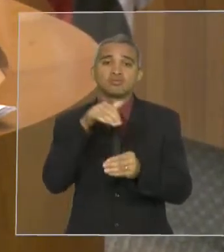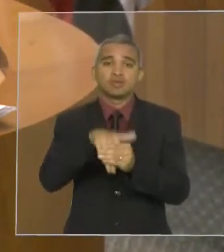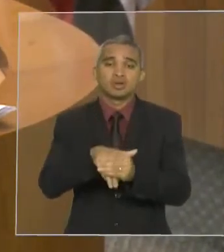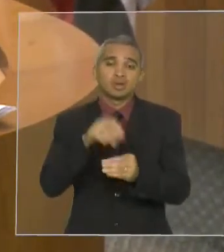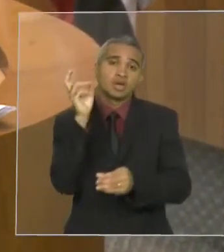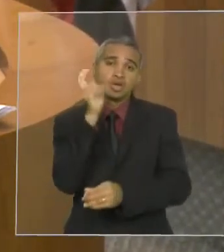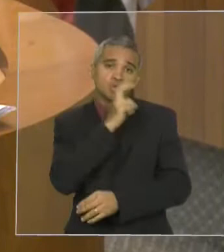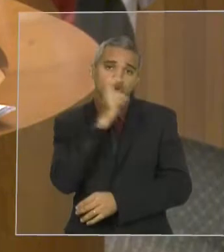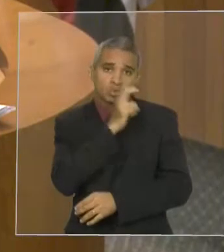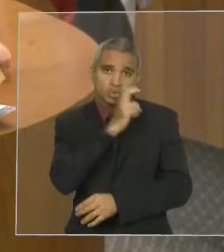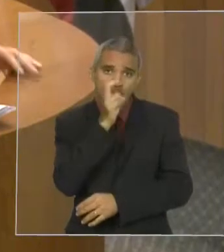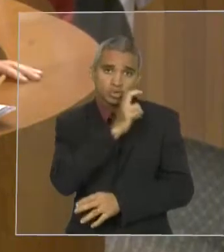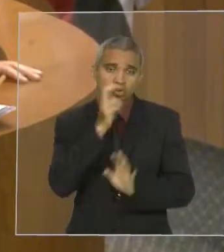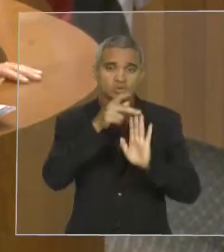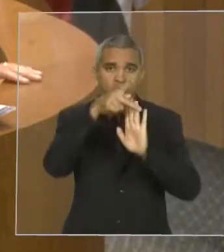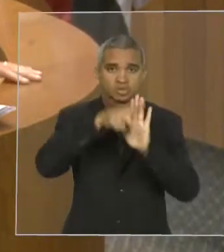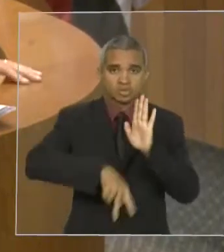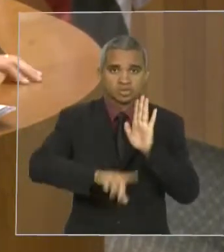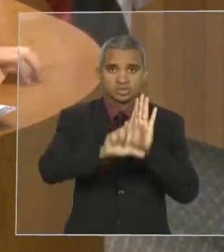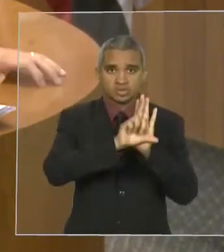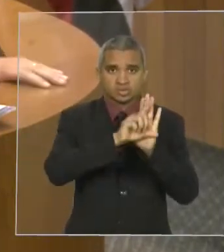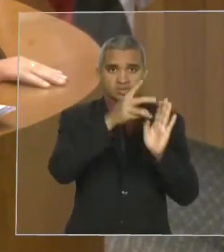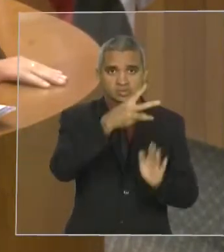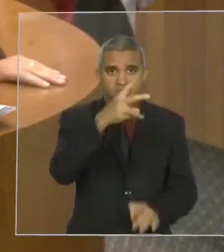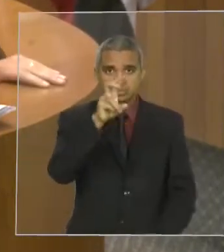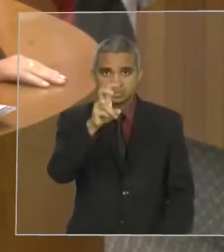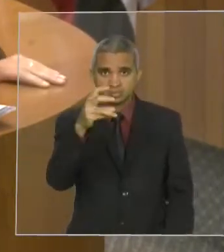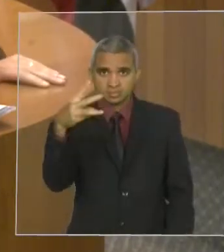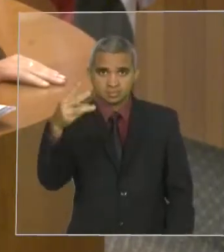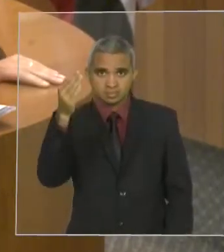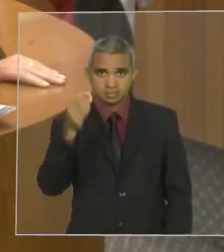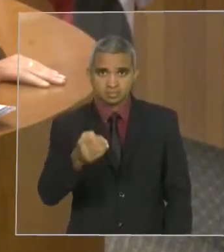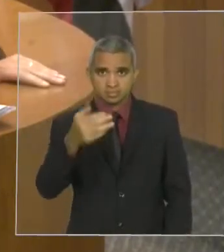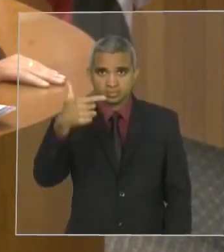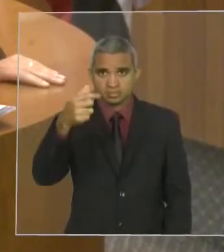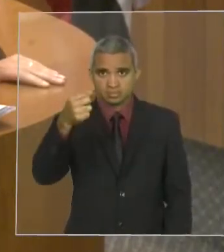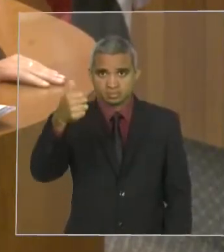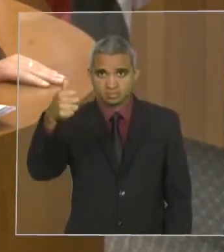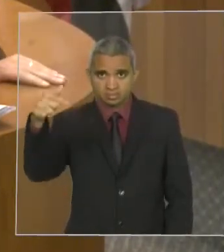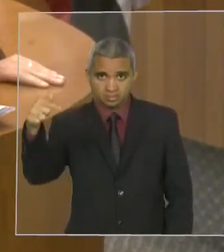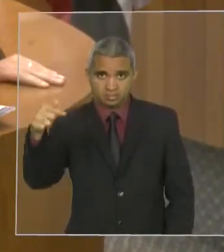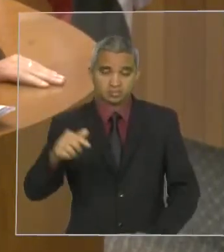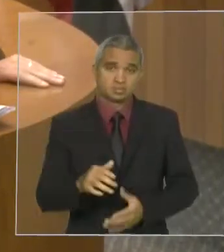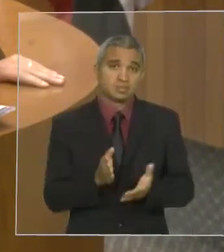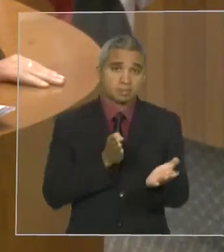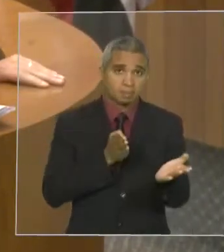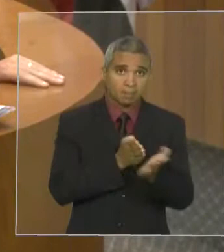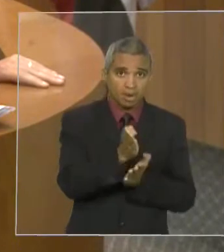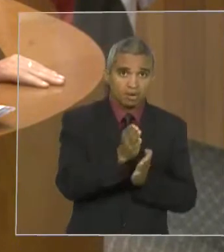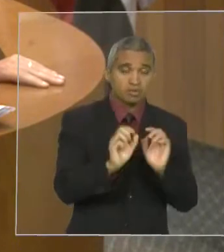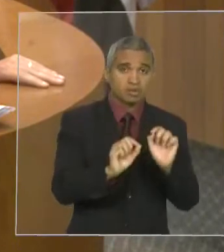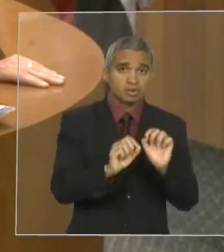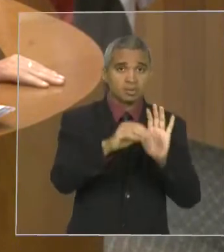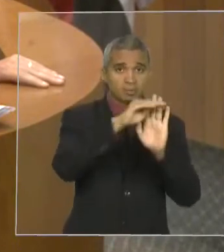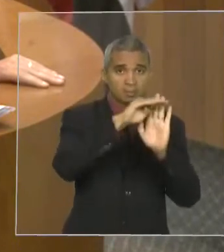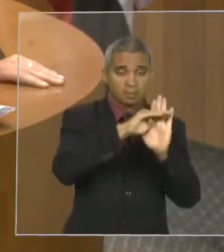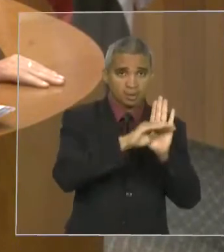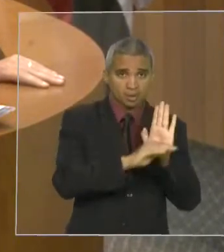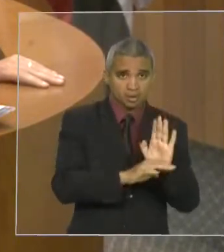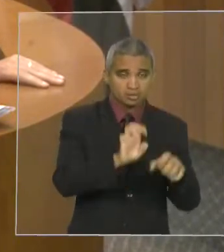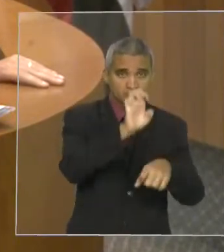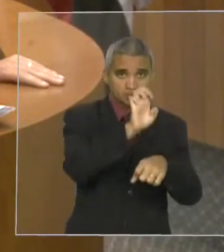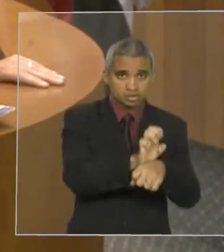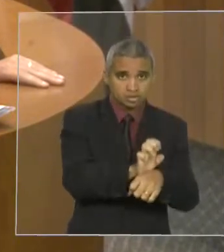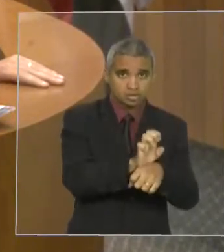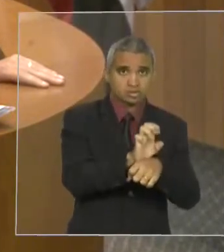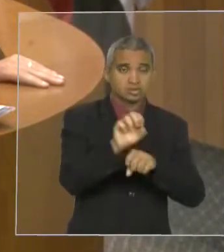lei 353 de 2017, que aprova o Plano Estadual de Educação Ambiental do Maranhão e